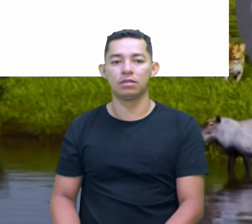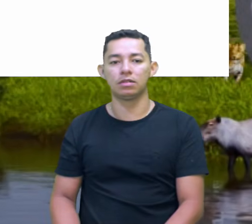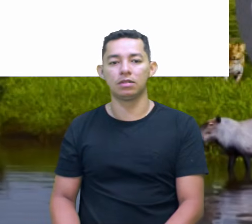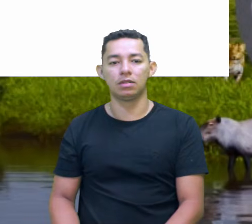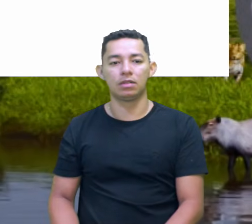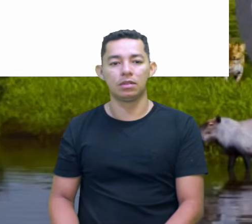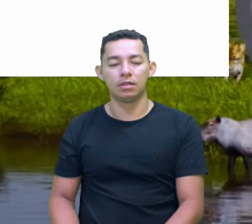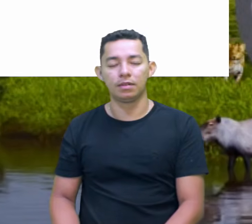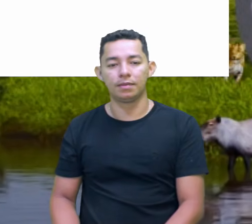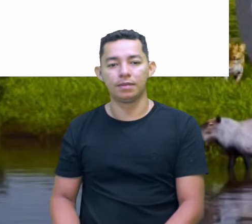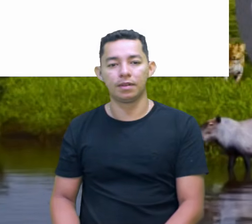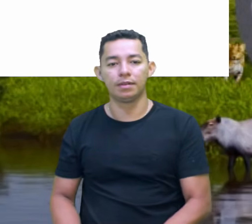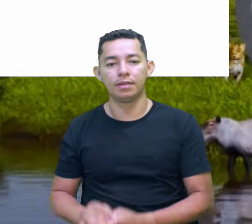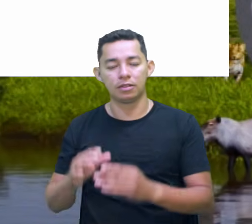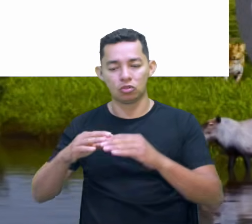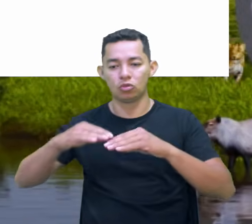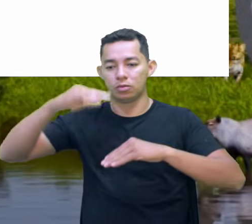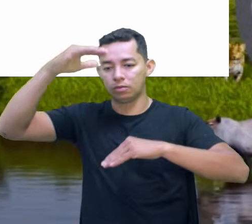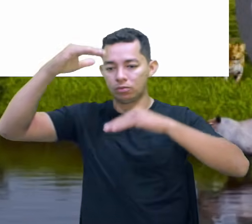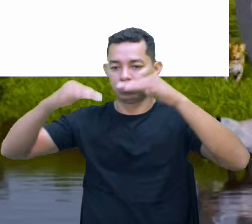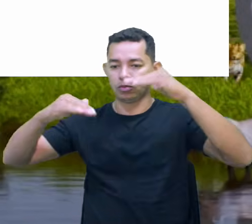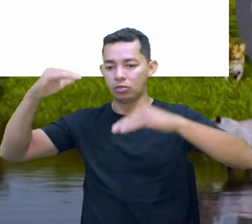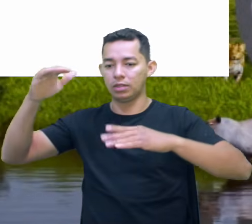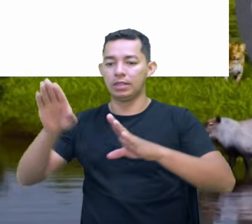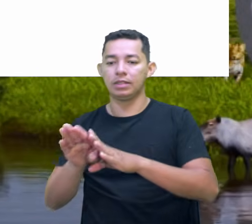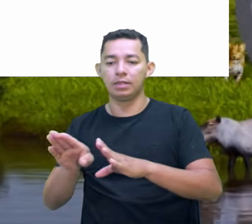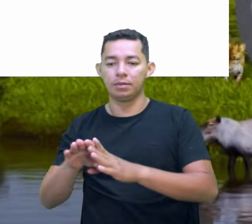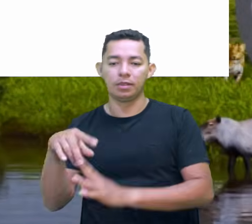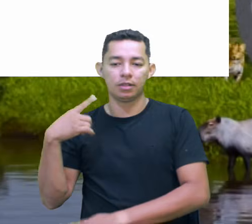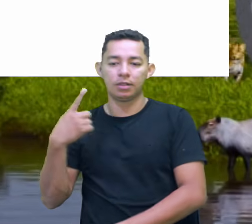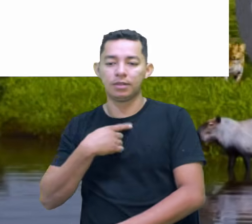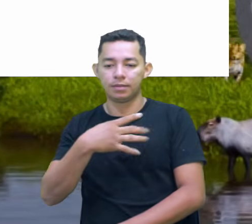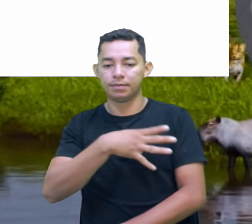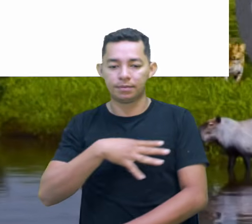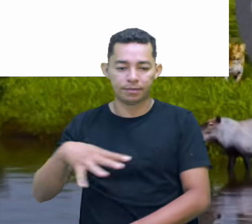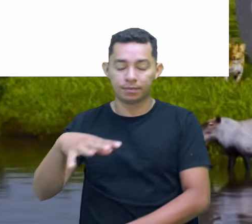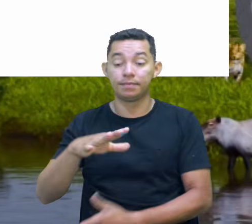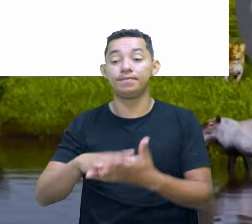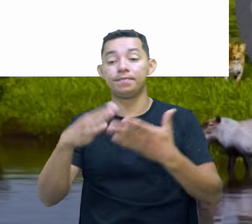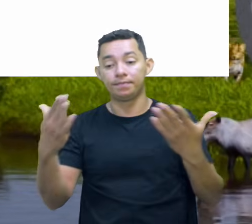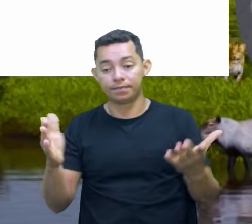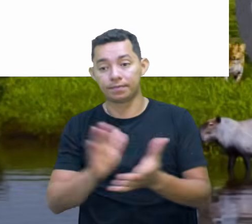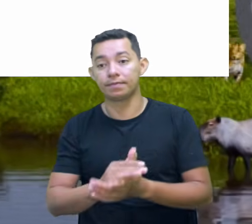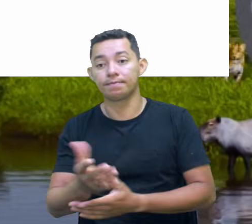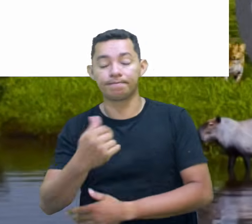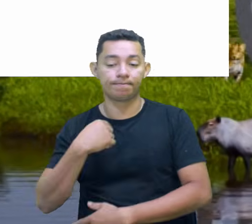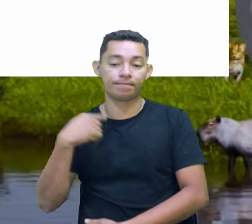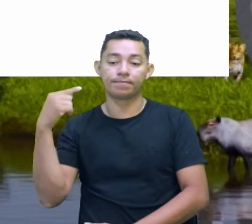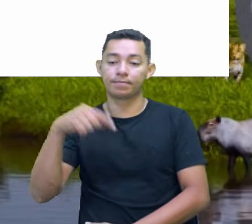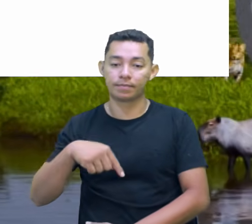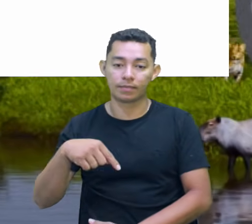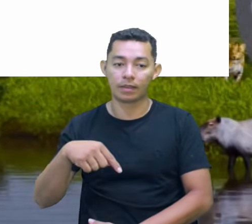montanhosos na nossa cena, né? No nosso relevo. Pessoal, vamos ficando por